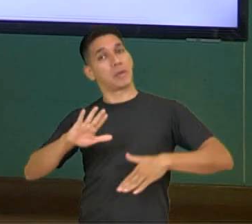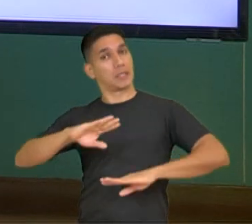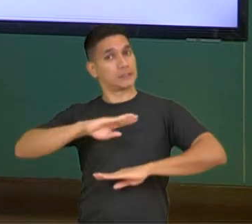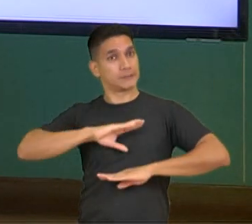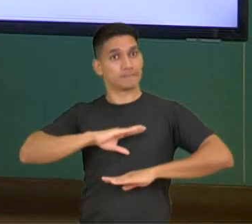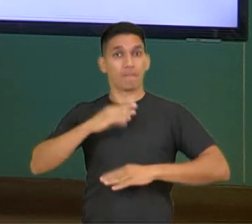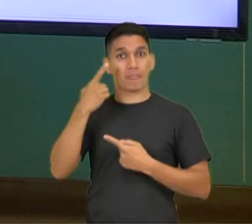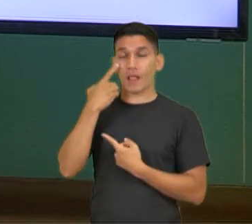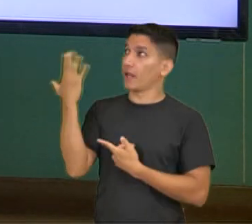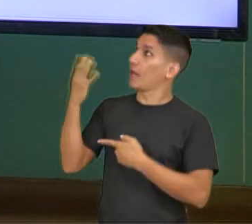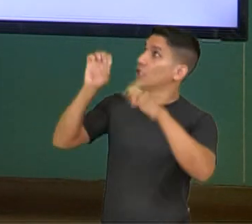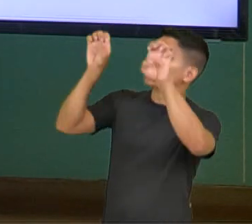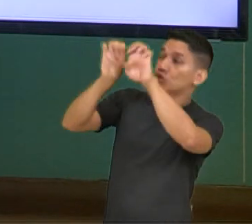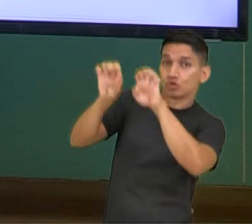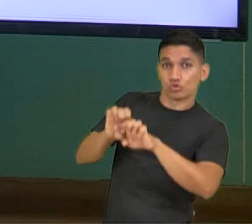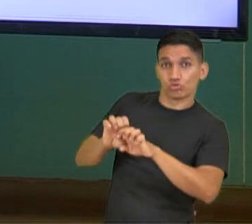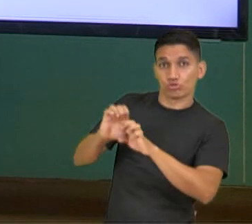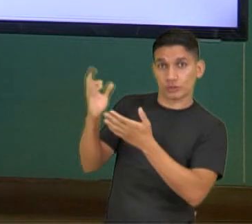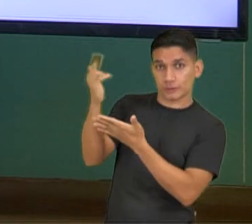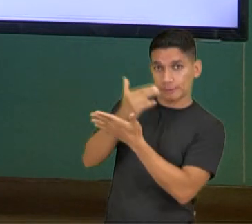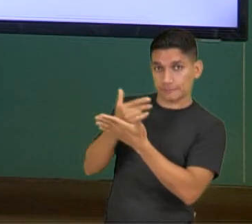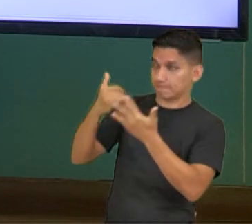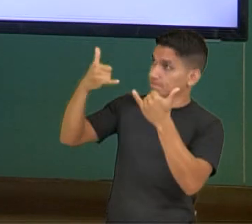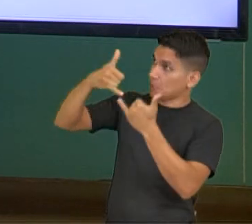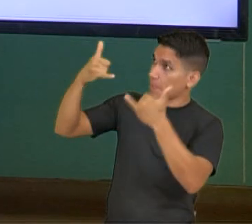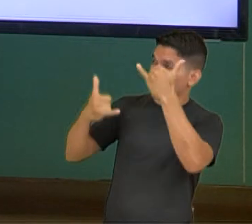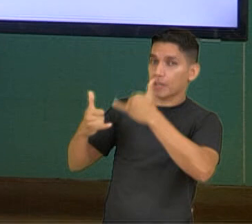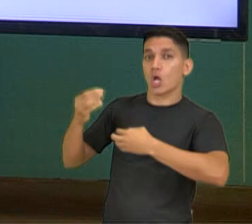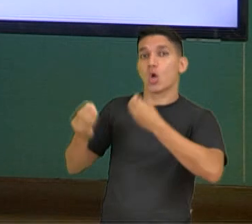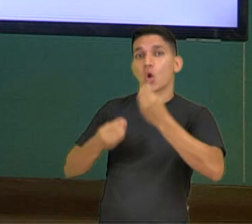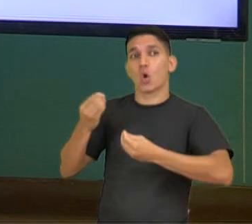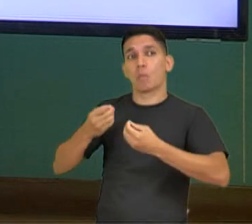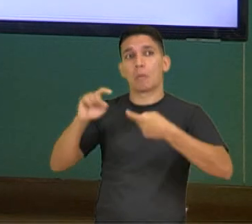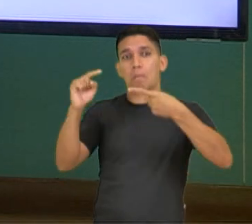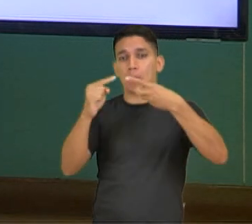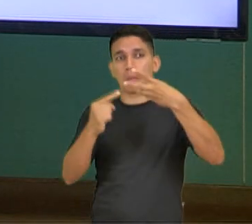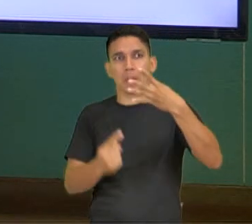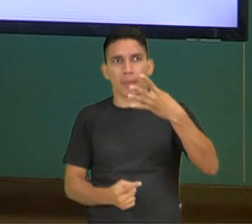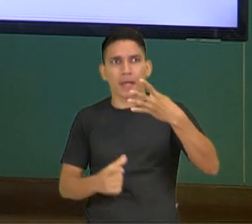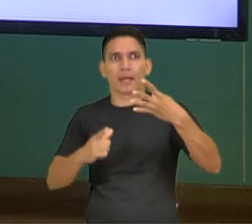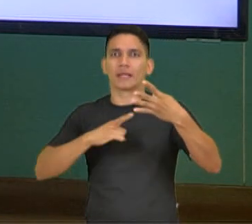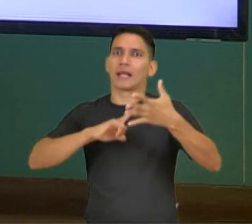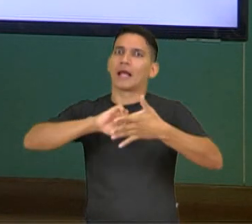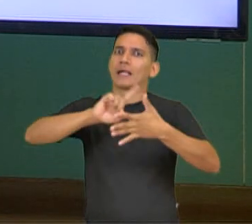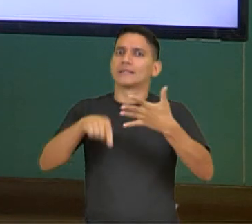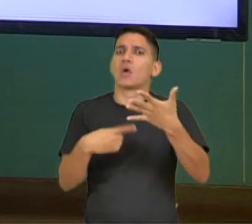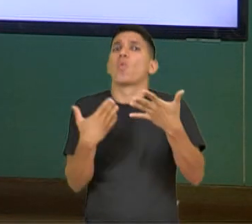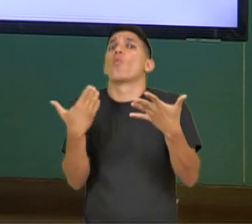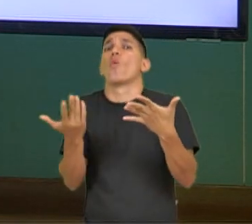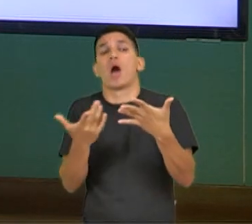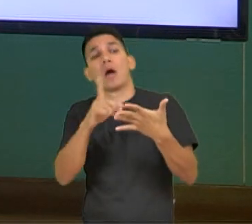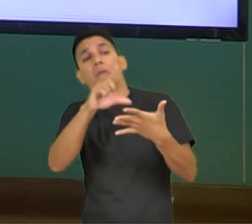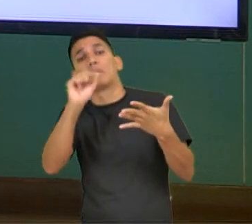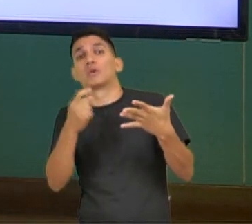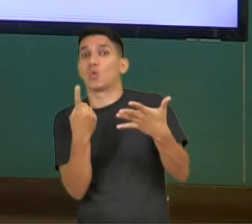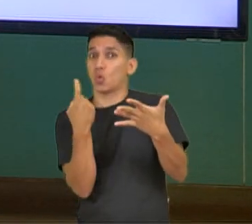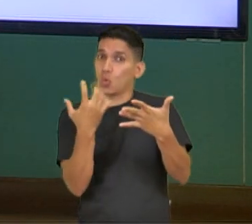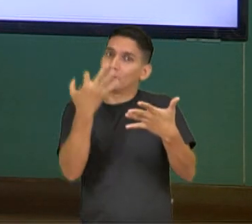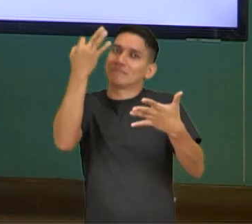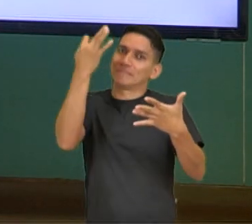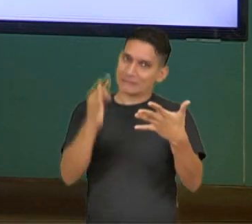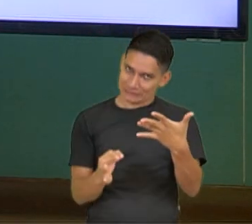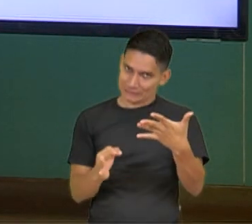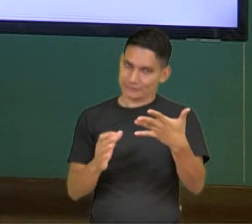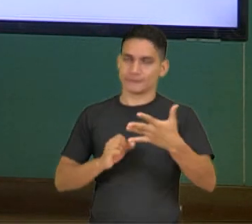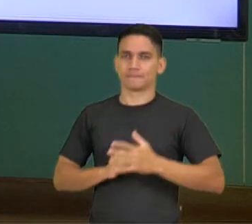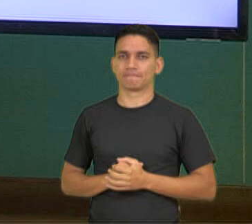a estrutura dessa substância e as alternativas. Essas alternativas, apenas uma